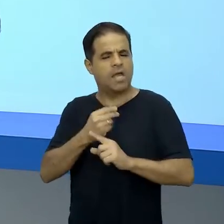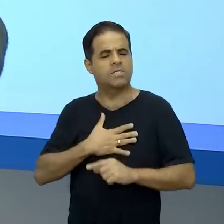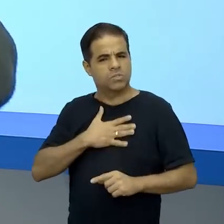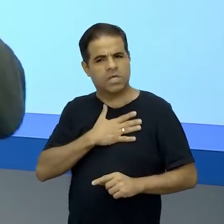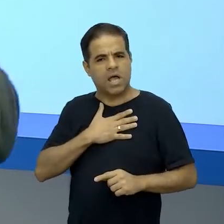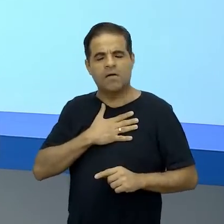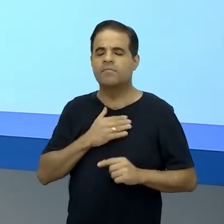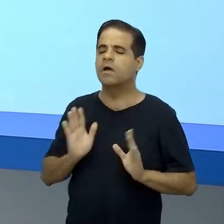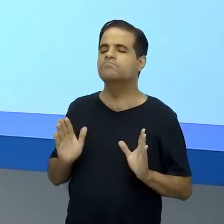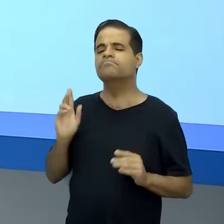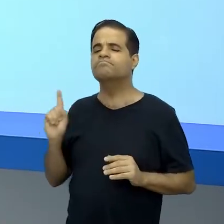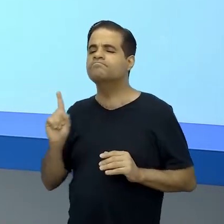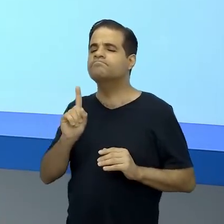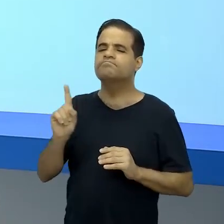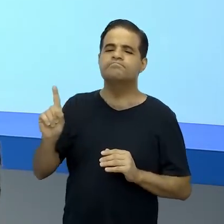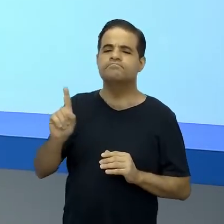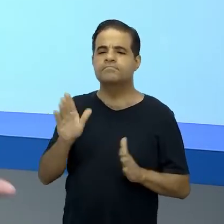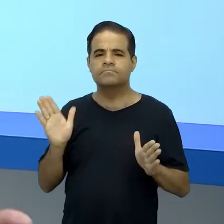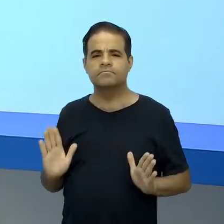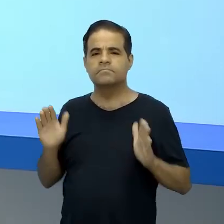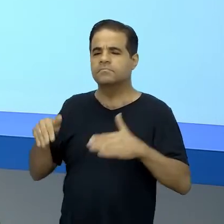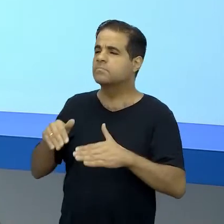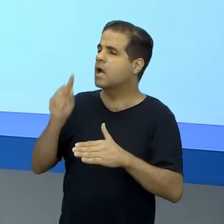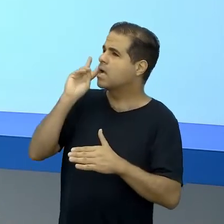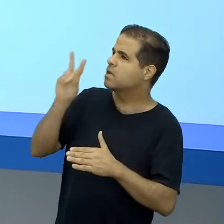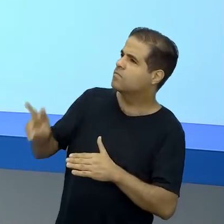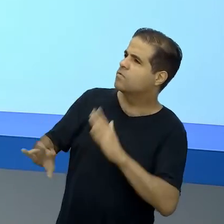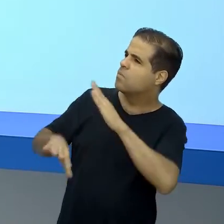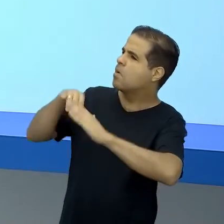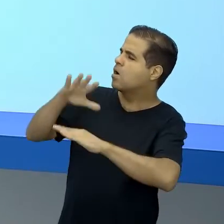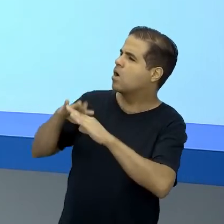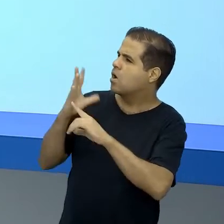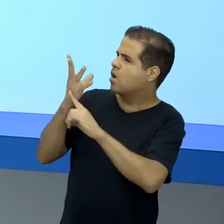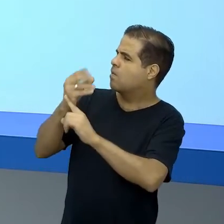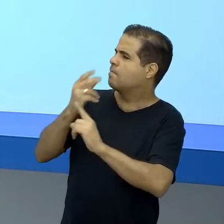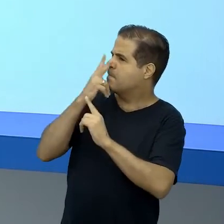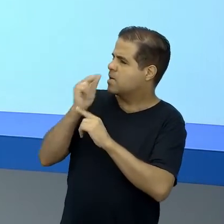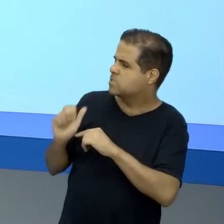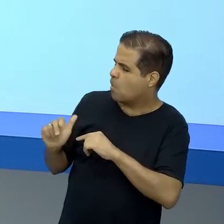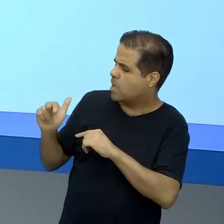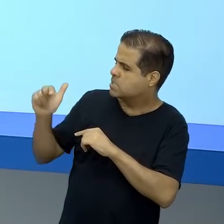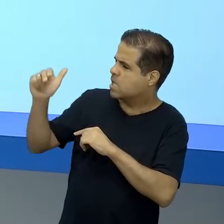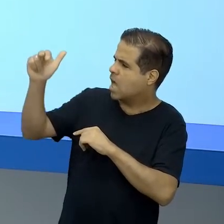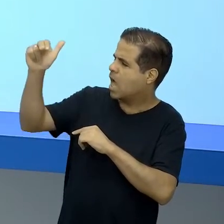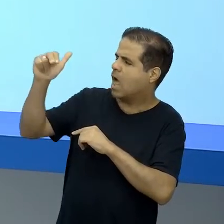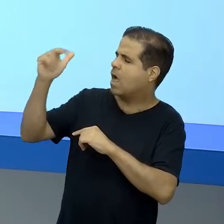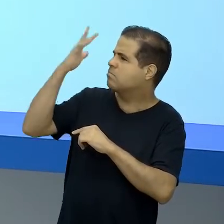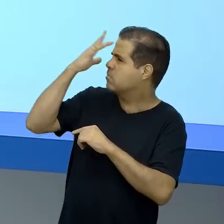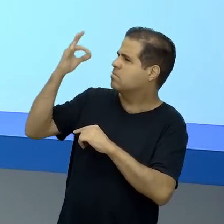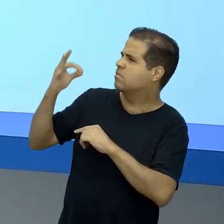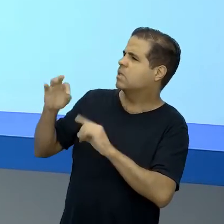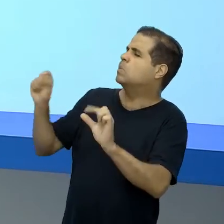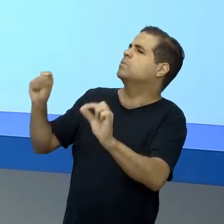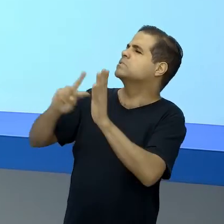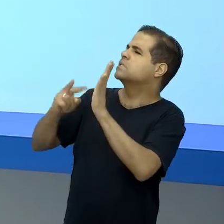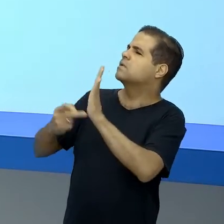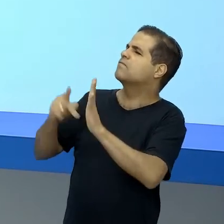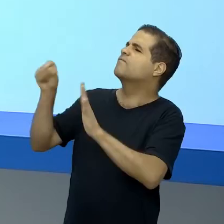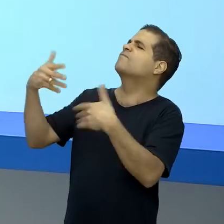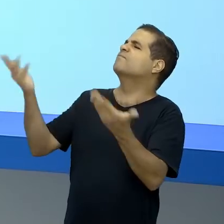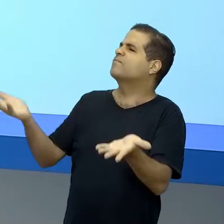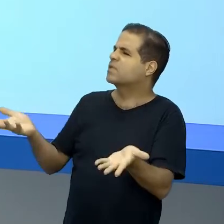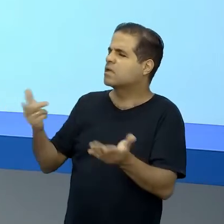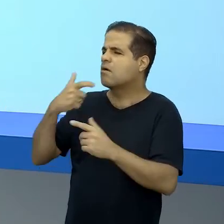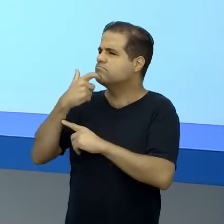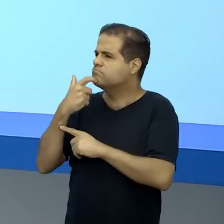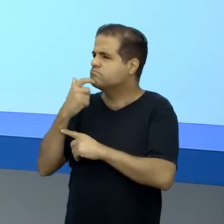E quando ele chegou, ele se deparou com uma obra de arte, que parece que era uma escada, estava entendendo muito bem, né?